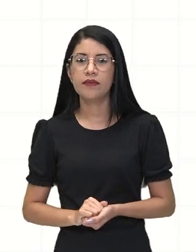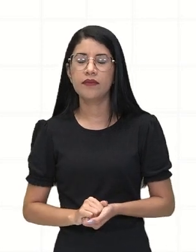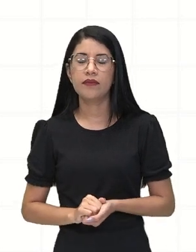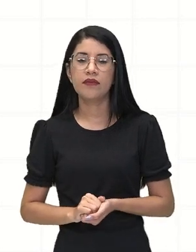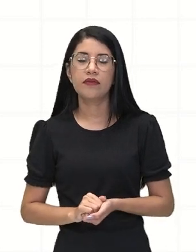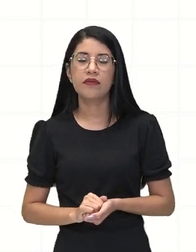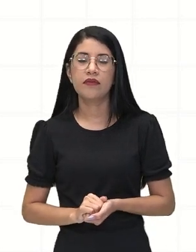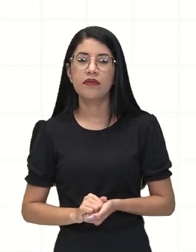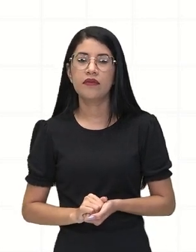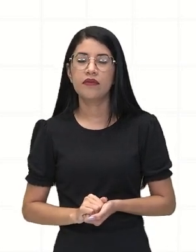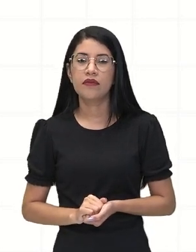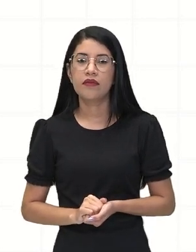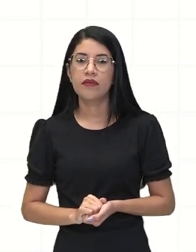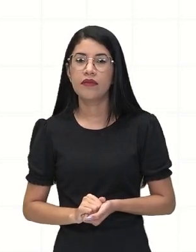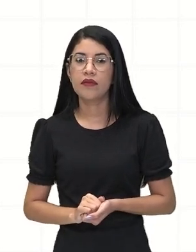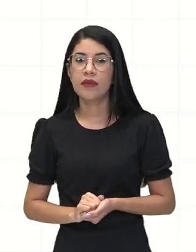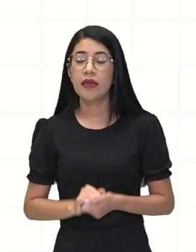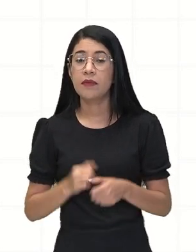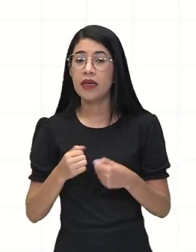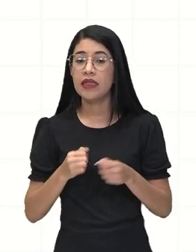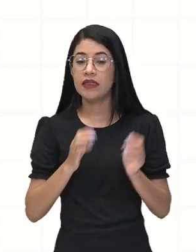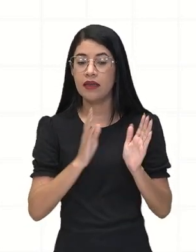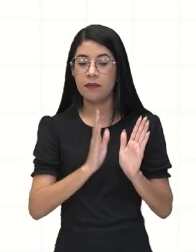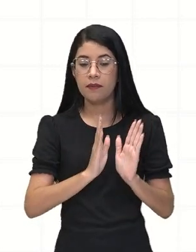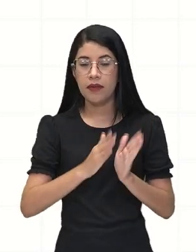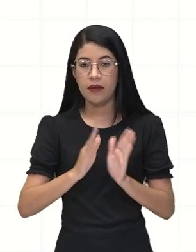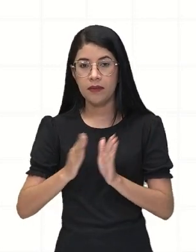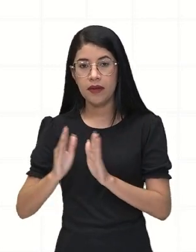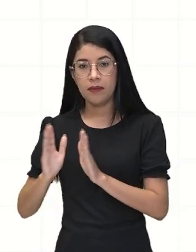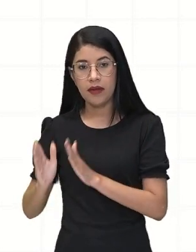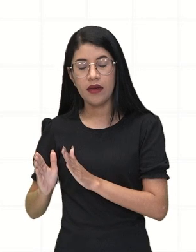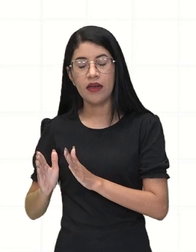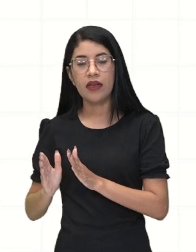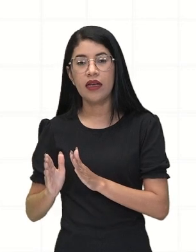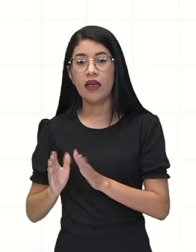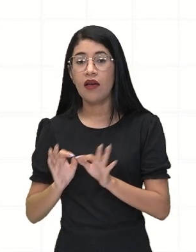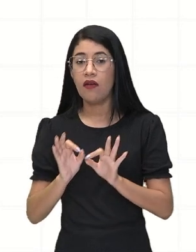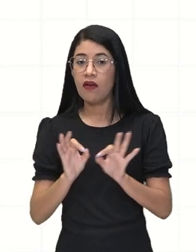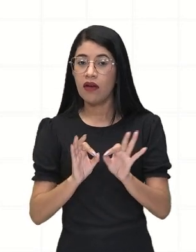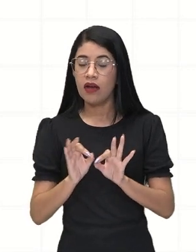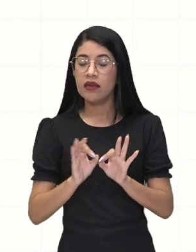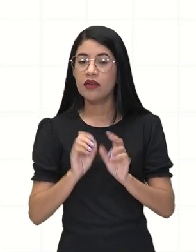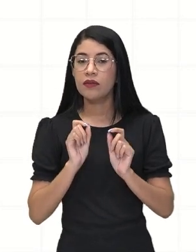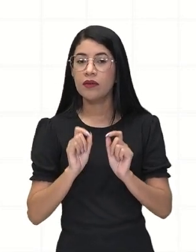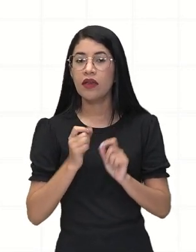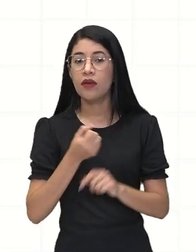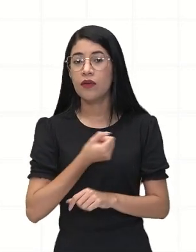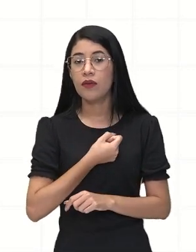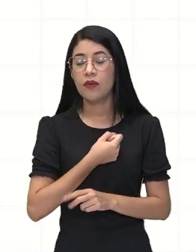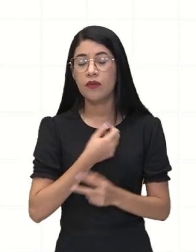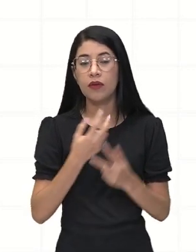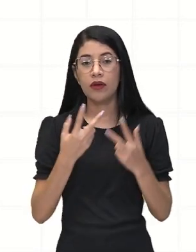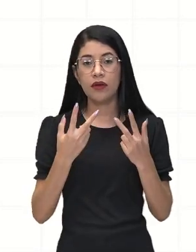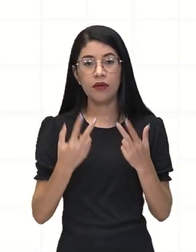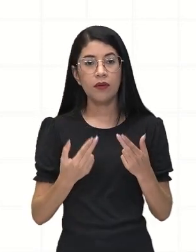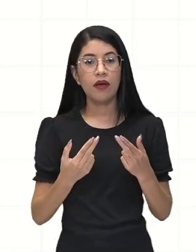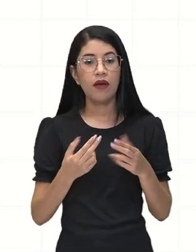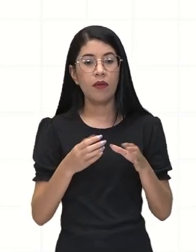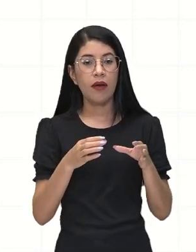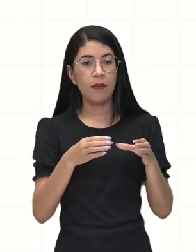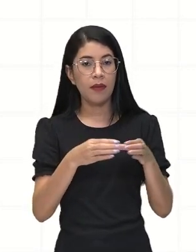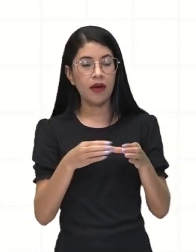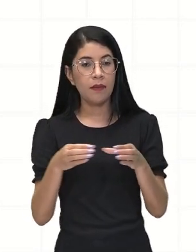vamos começar, né, colocando os termos que são comuns, né, próximo, agrupando. Então, eu posso agrupar aqui,